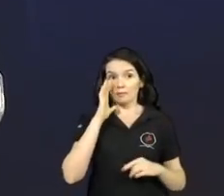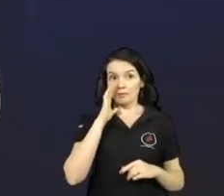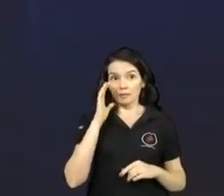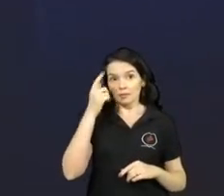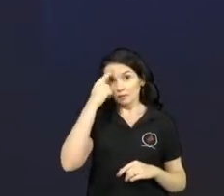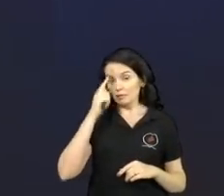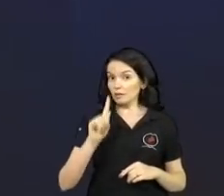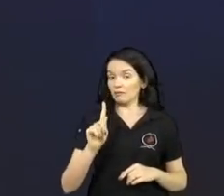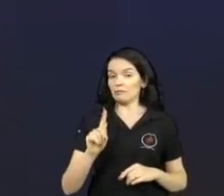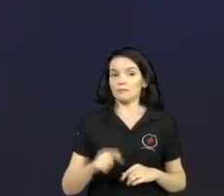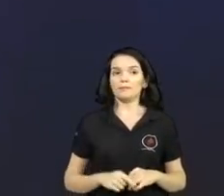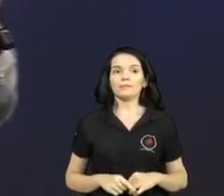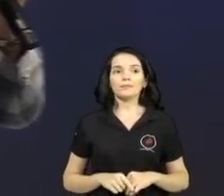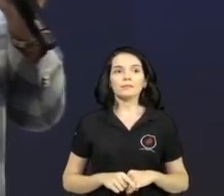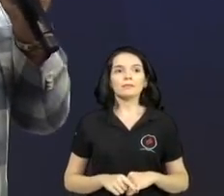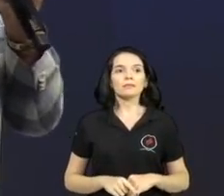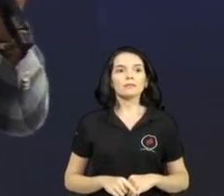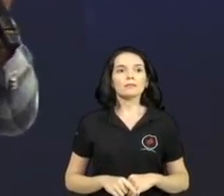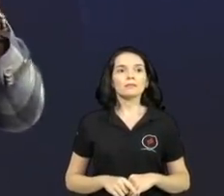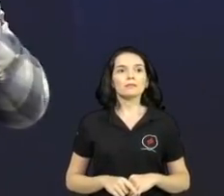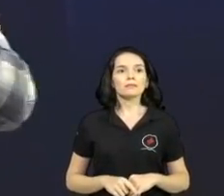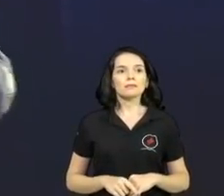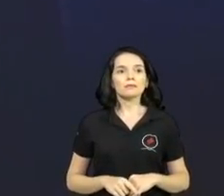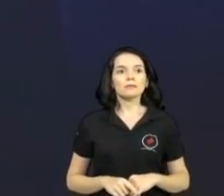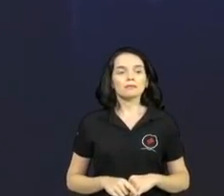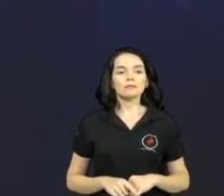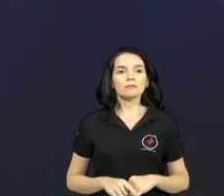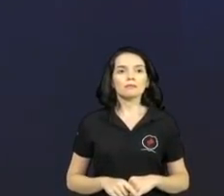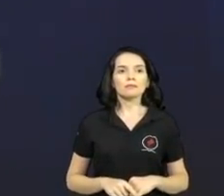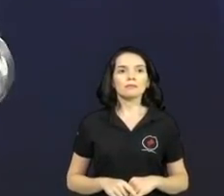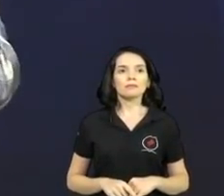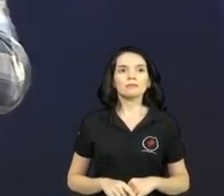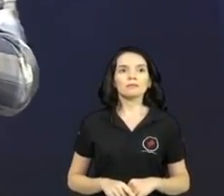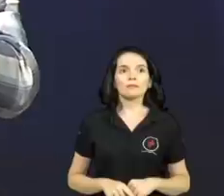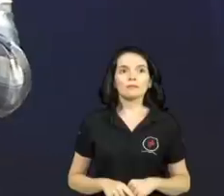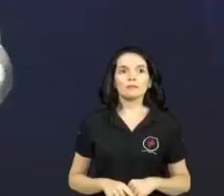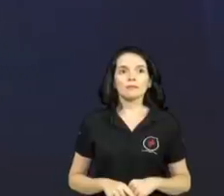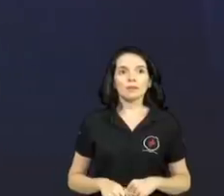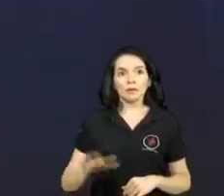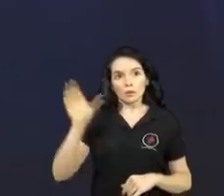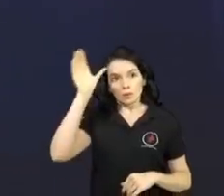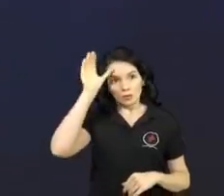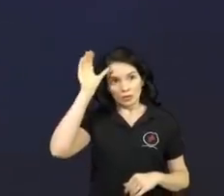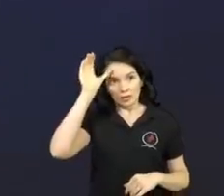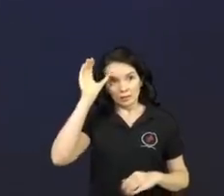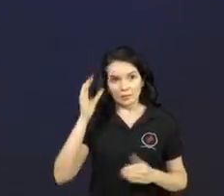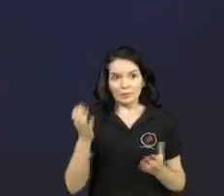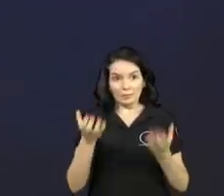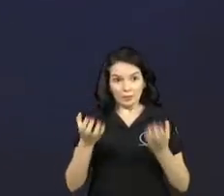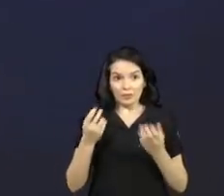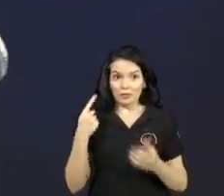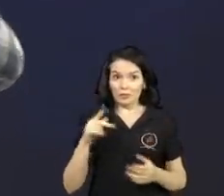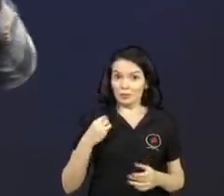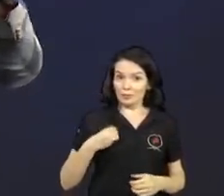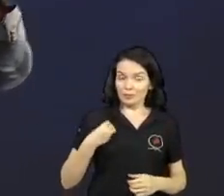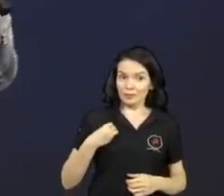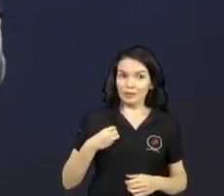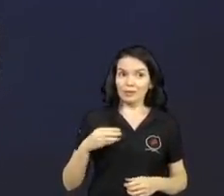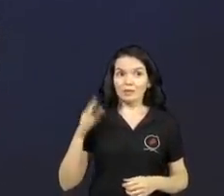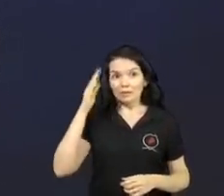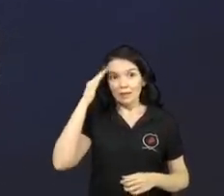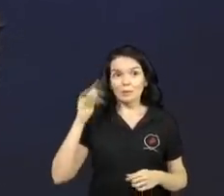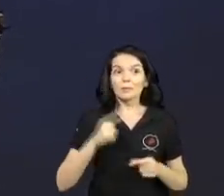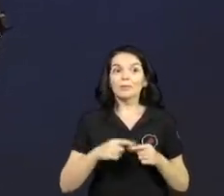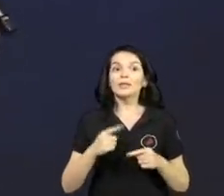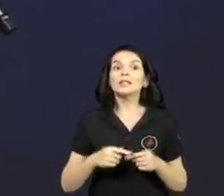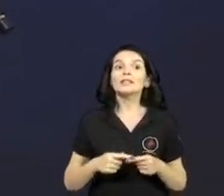vou dizer para alguém que está precisando ouvir isso. O diabo já pediu a tua vida. Sabe por que tu não morreu ainda? Porque tem oração de